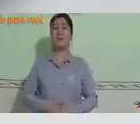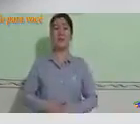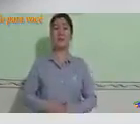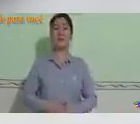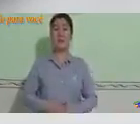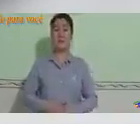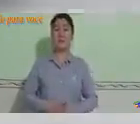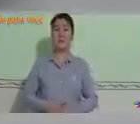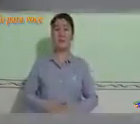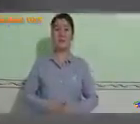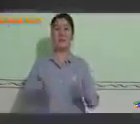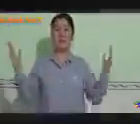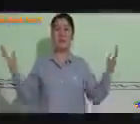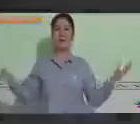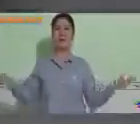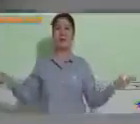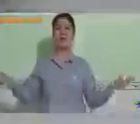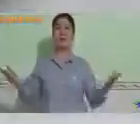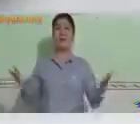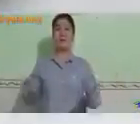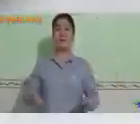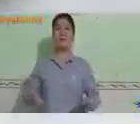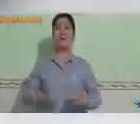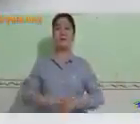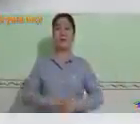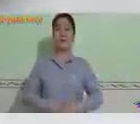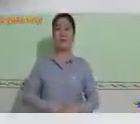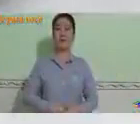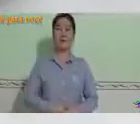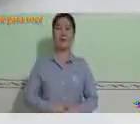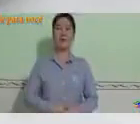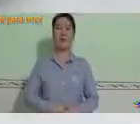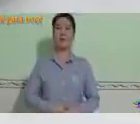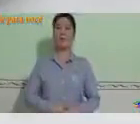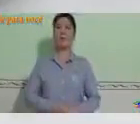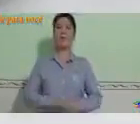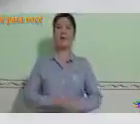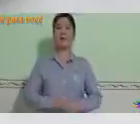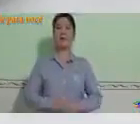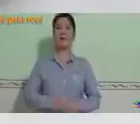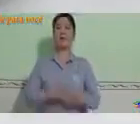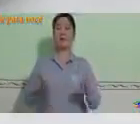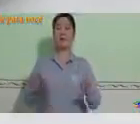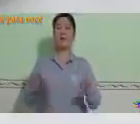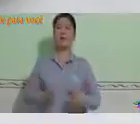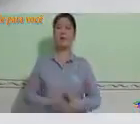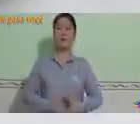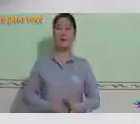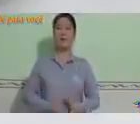do sétimo dia, a maçã mãe terá aumente a doze o tamanho e terá uma consistência cremosa.